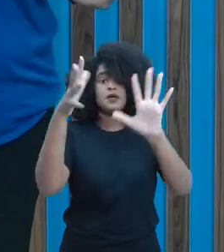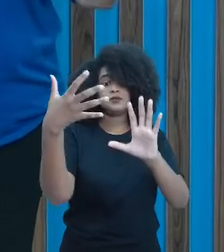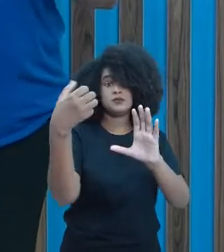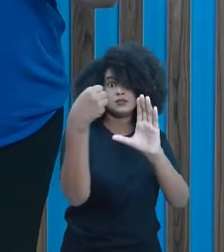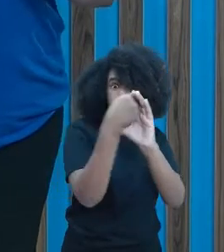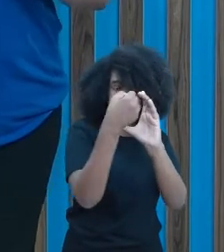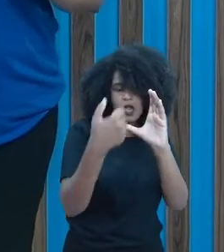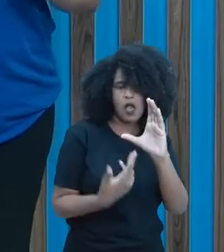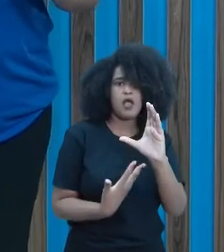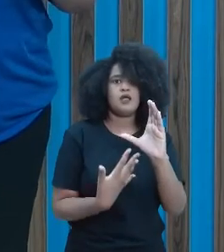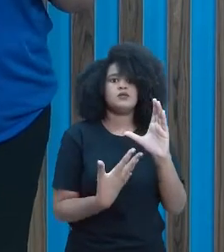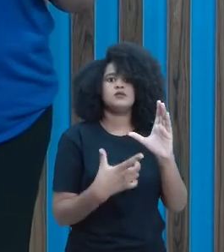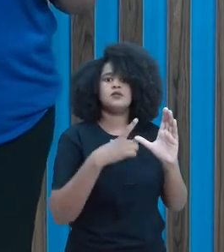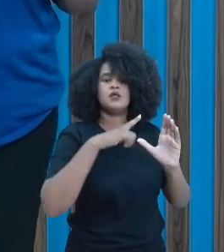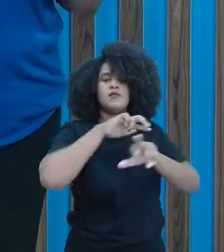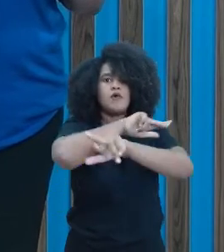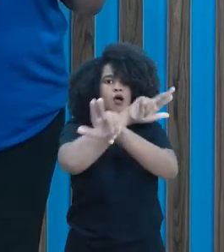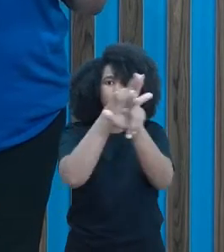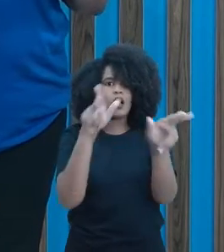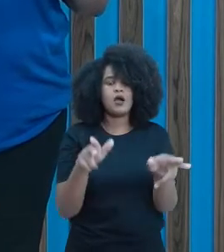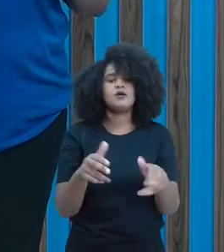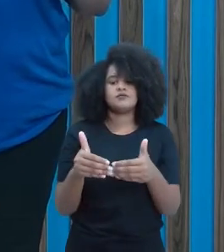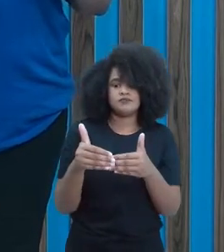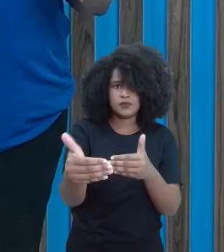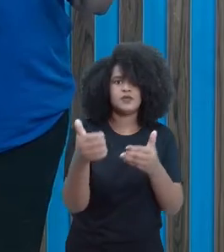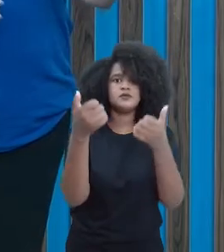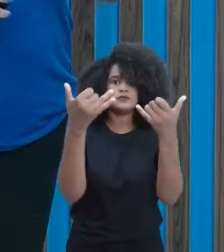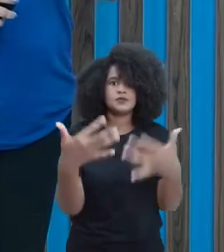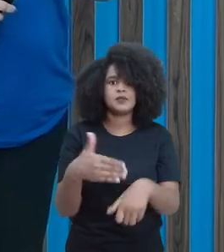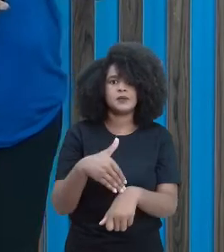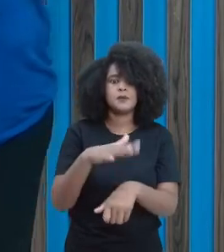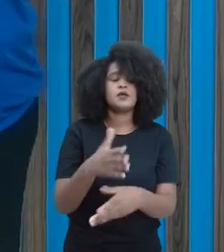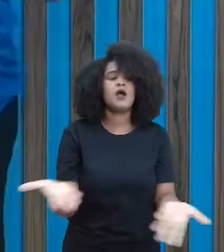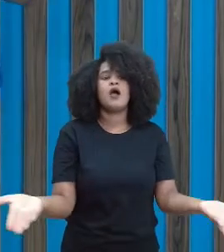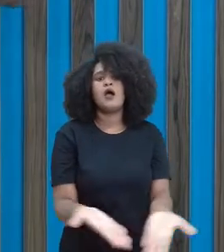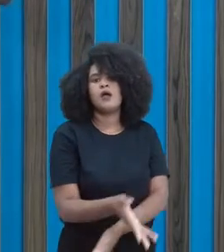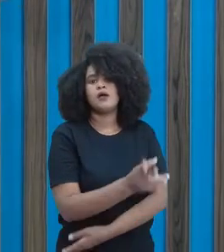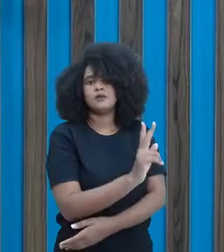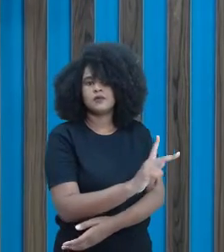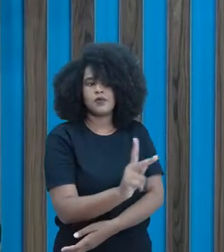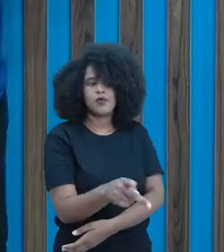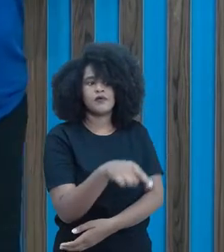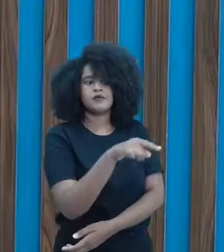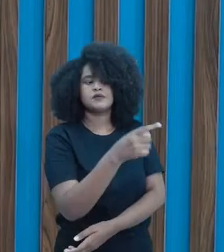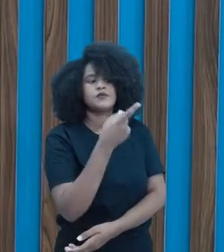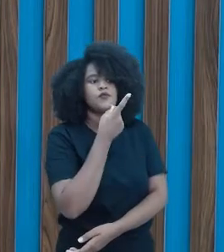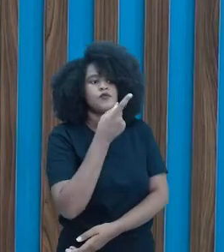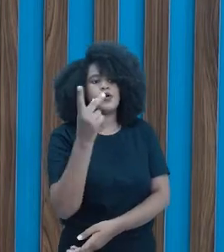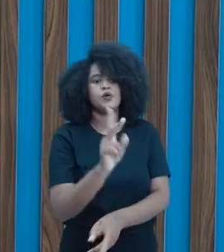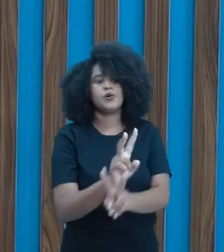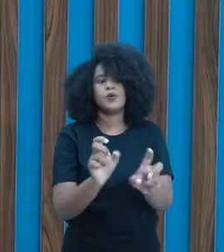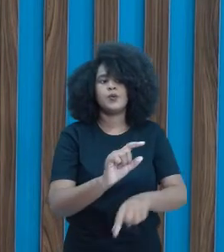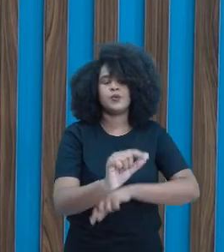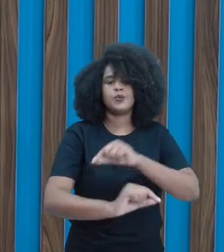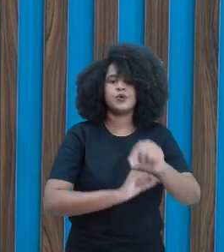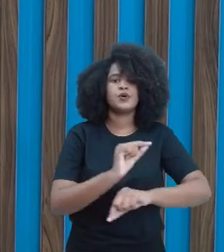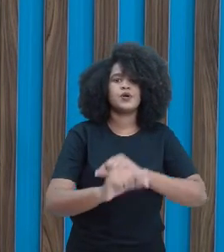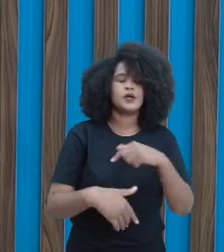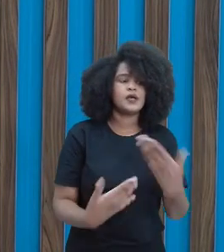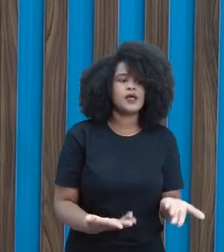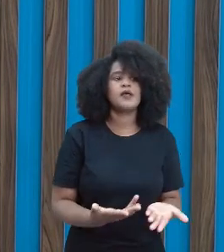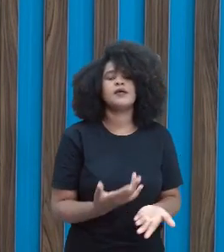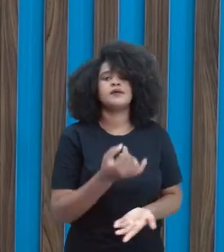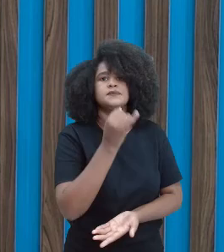a ver com o que a gente vai falar já já. Eu queria que a professora Isabel falasse dessa questão aí pra gente,